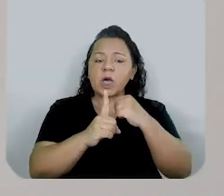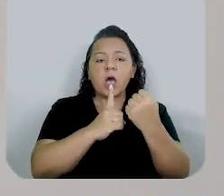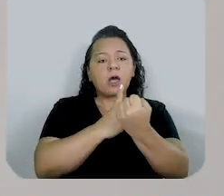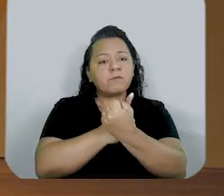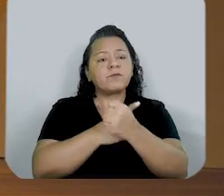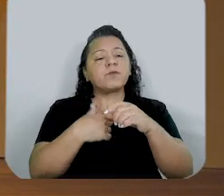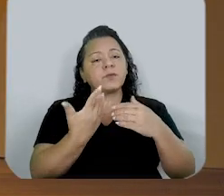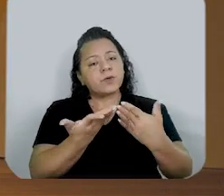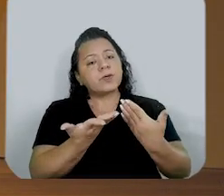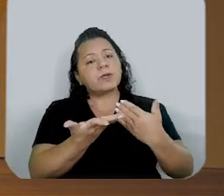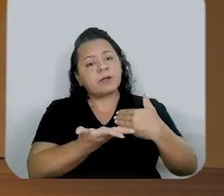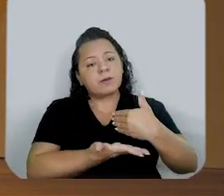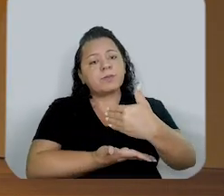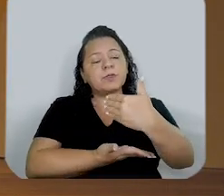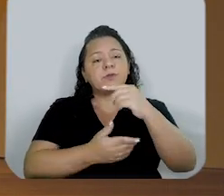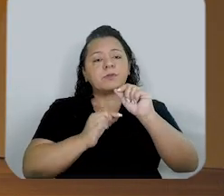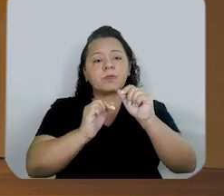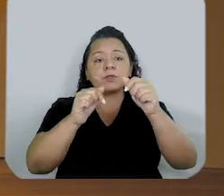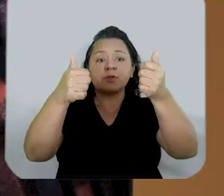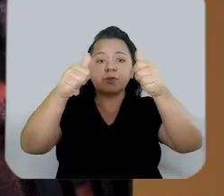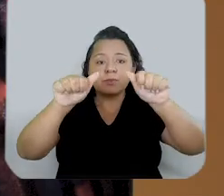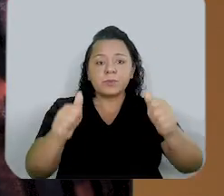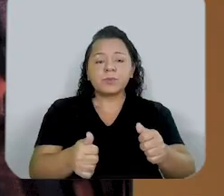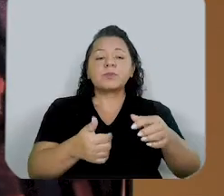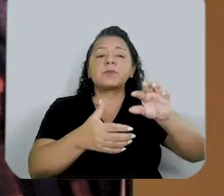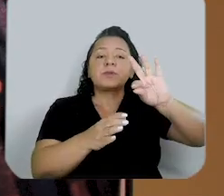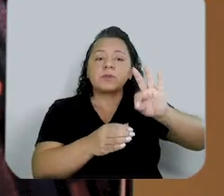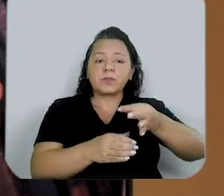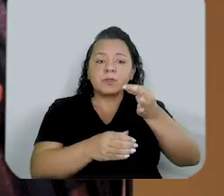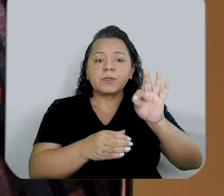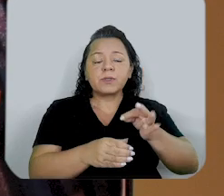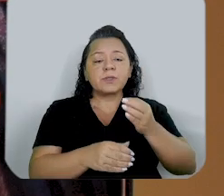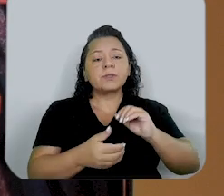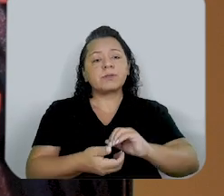cidade de Manaus? Como que era esse começo de trabalho?